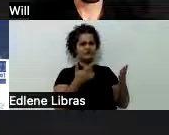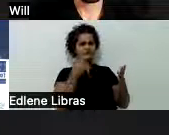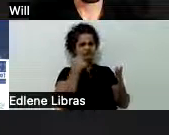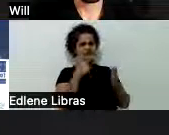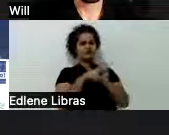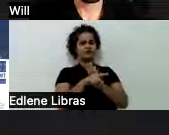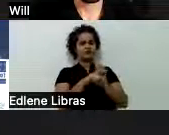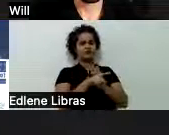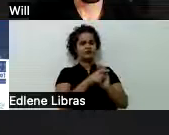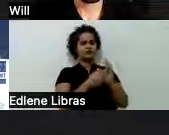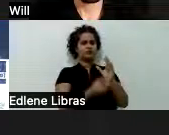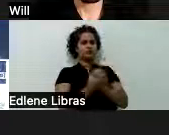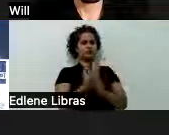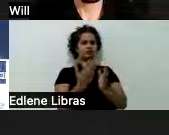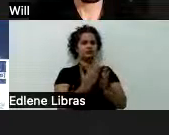e